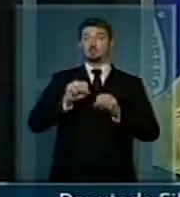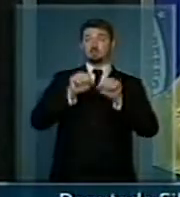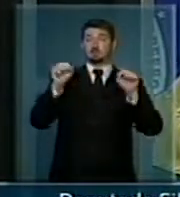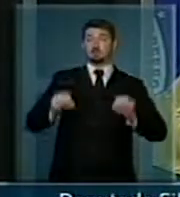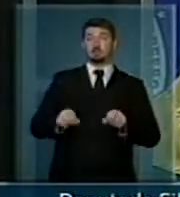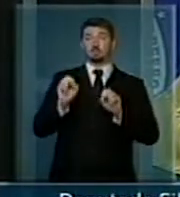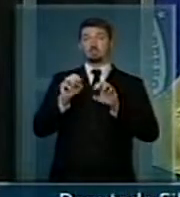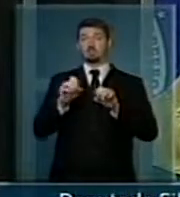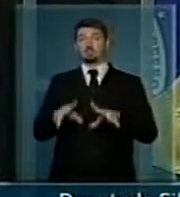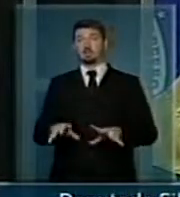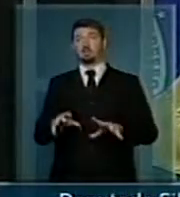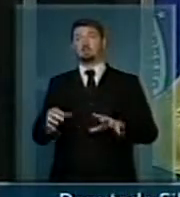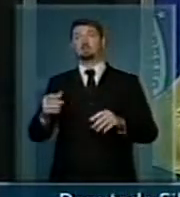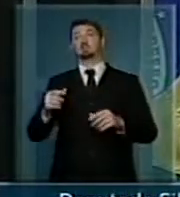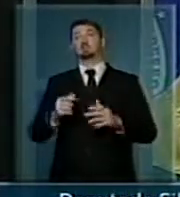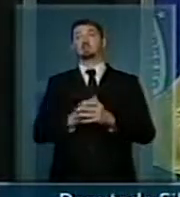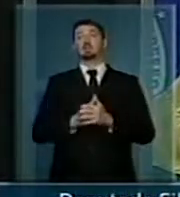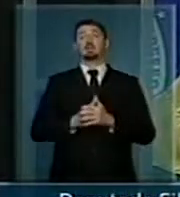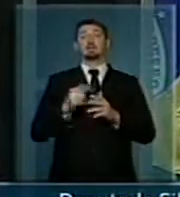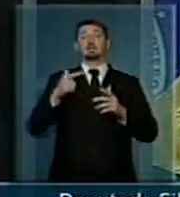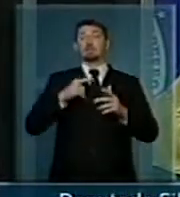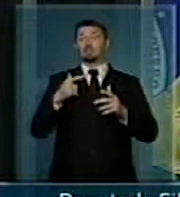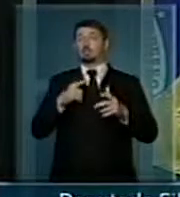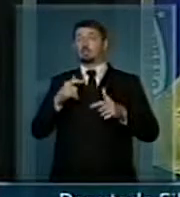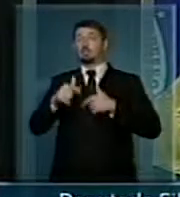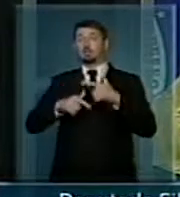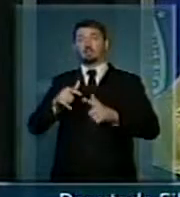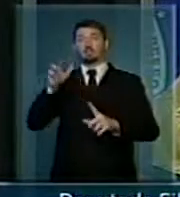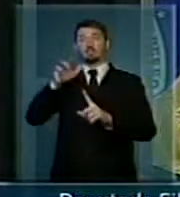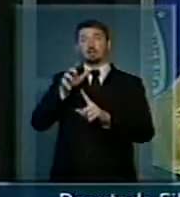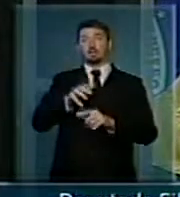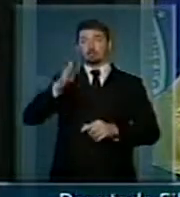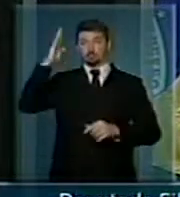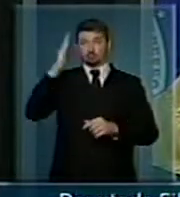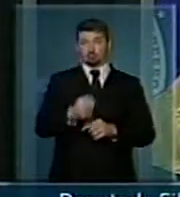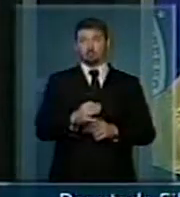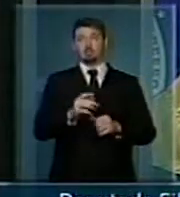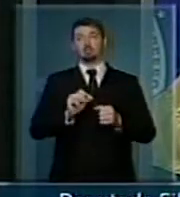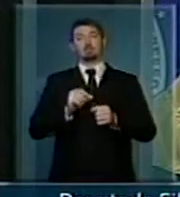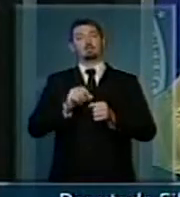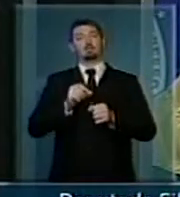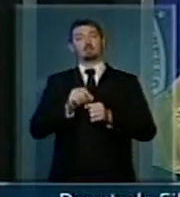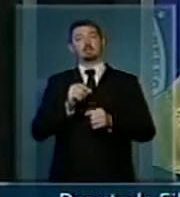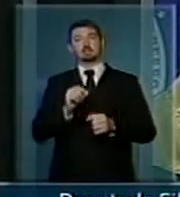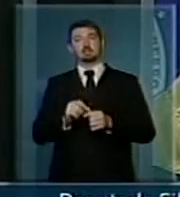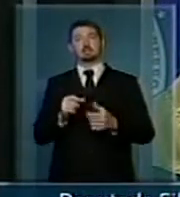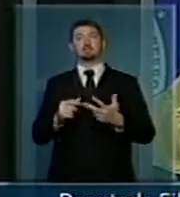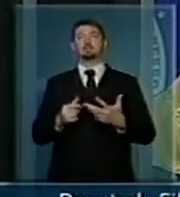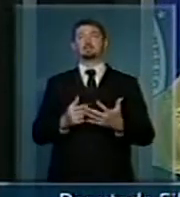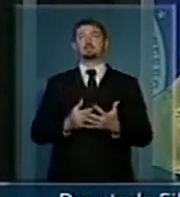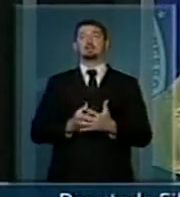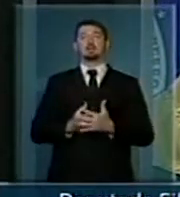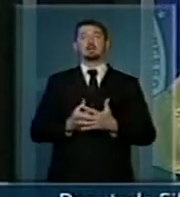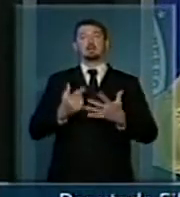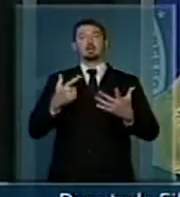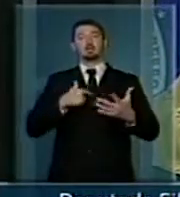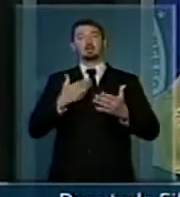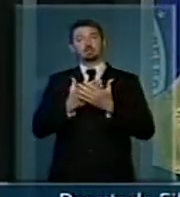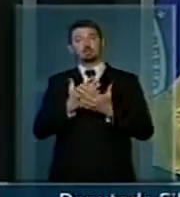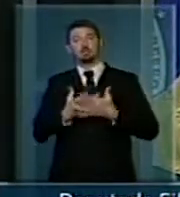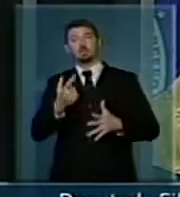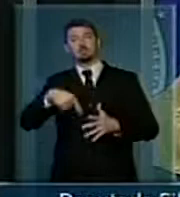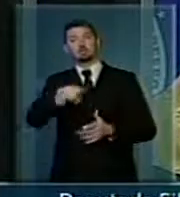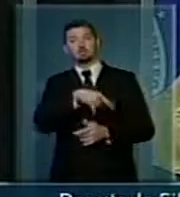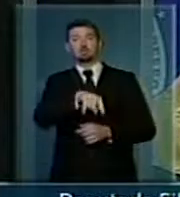vez, não tem ações efetivas voltadas para aumentar a interação dos nossos estudantes com